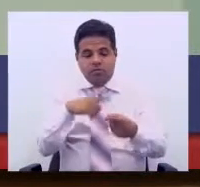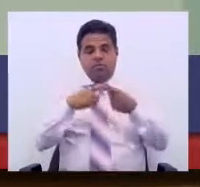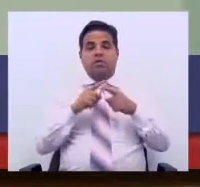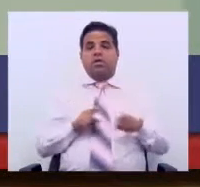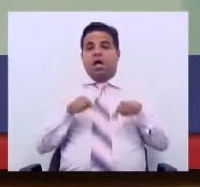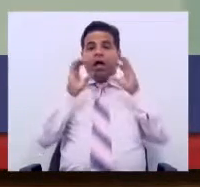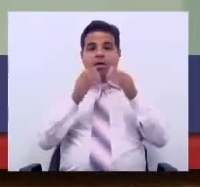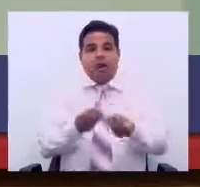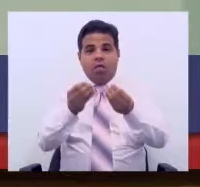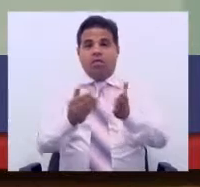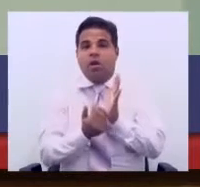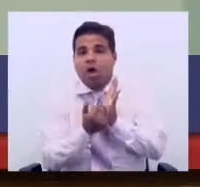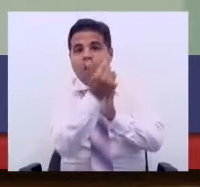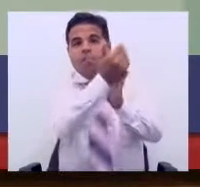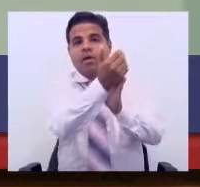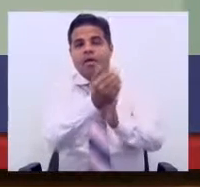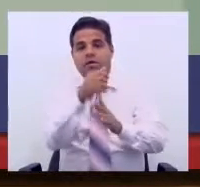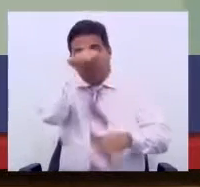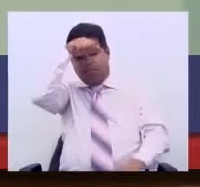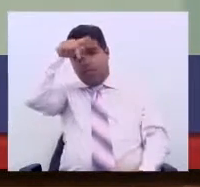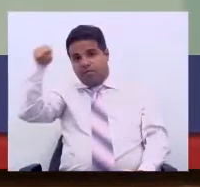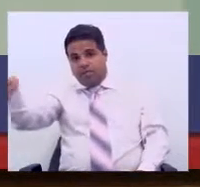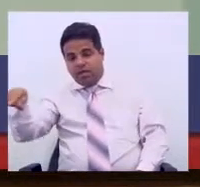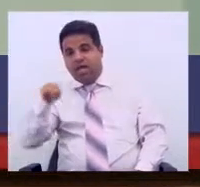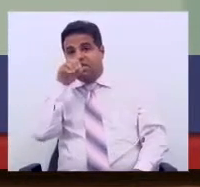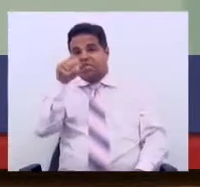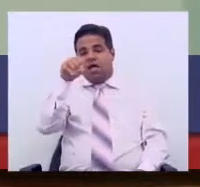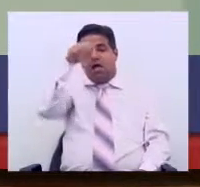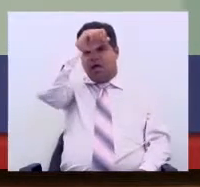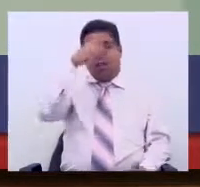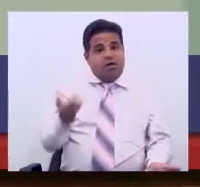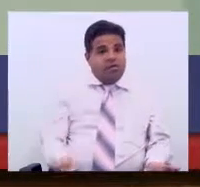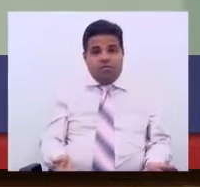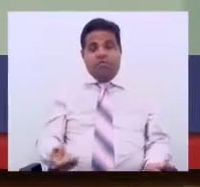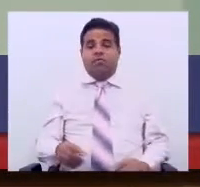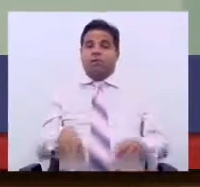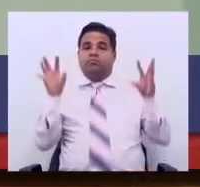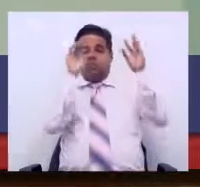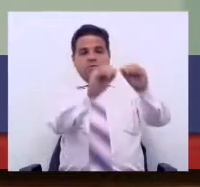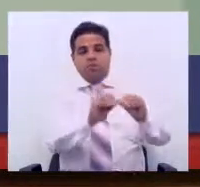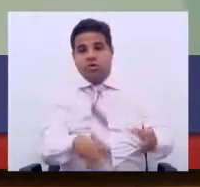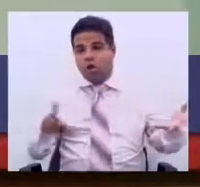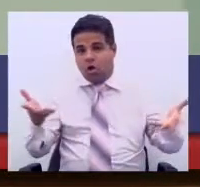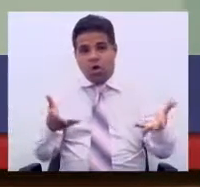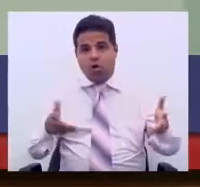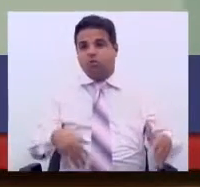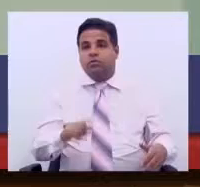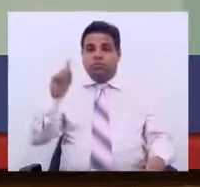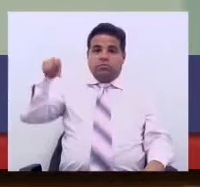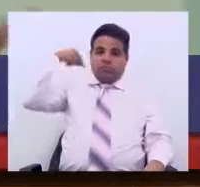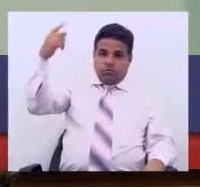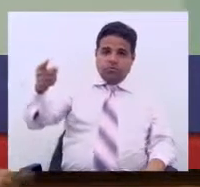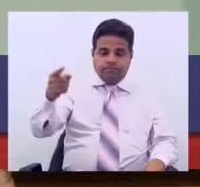não está dando aumento ao prefeito. É zero de aumento, está fixando o salário que é hoje